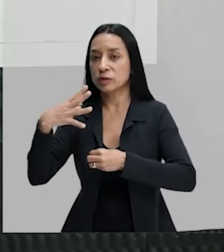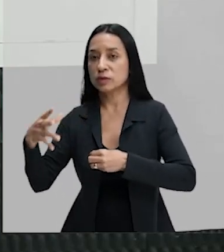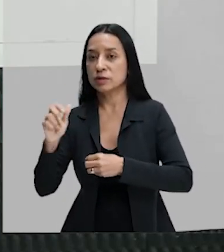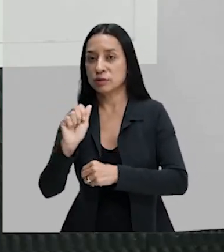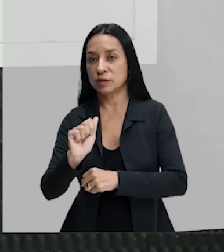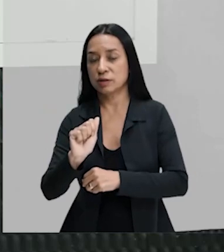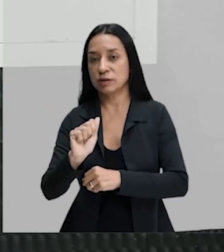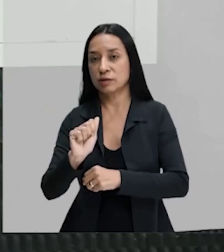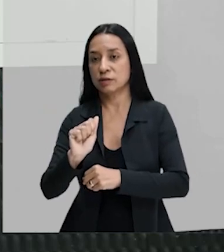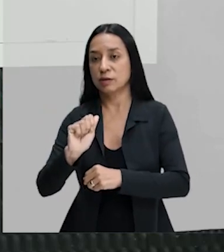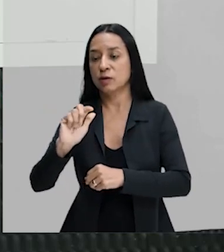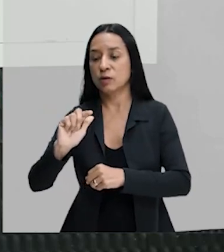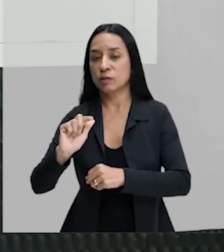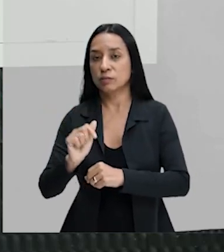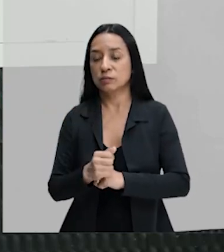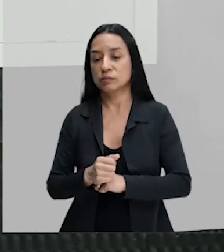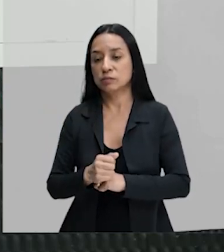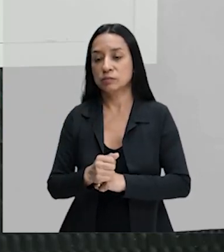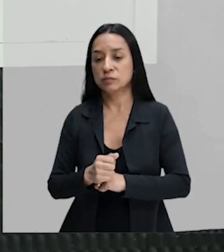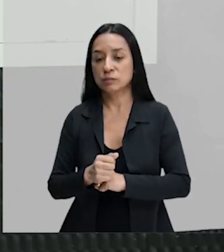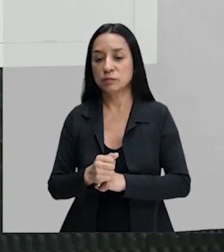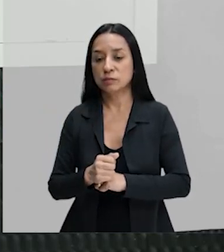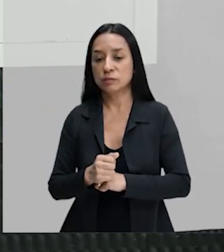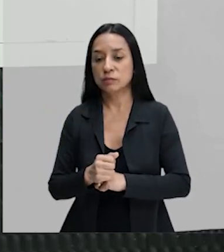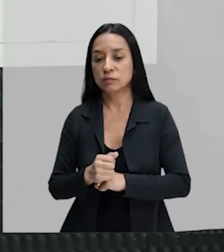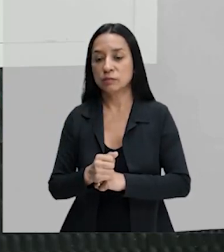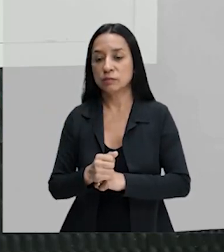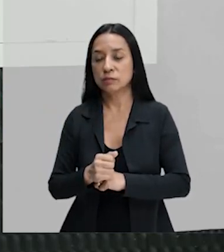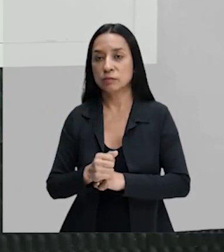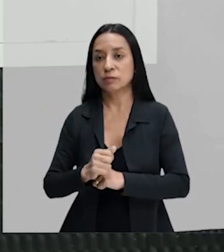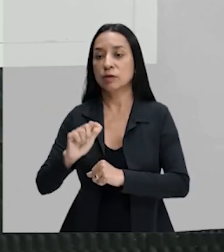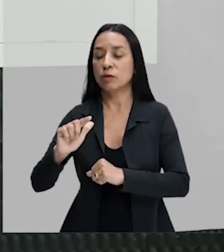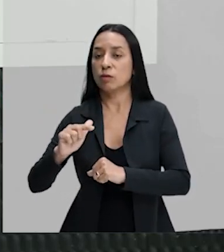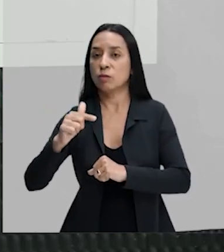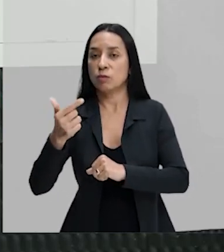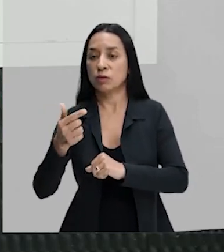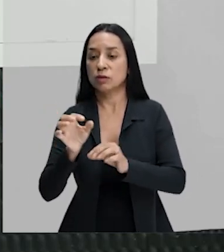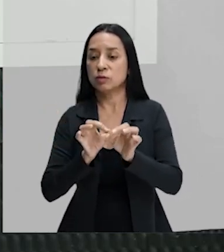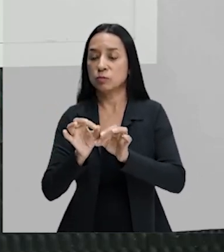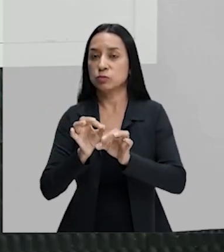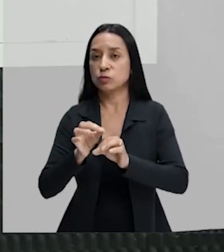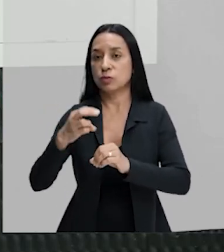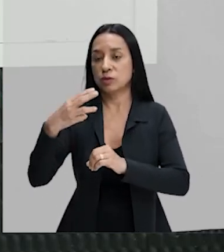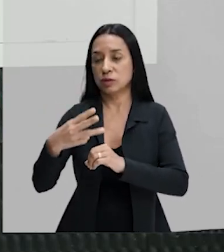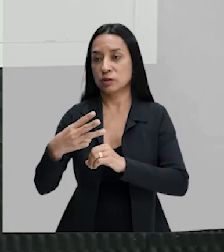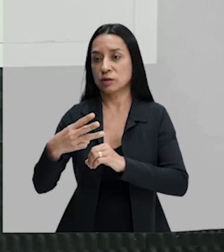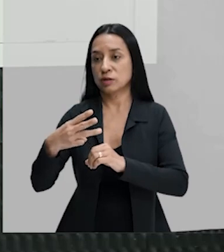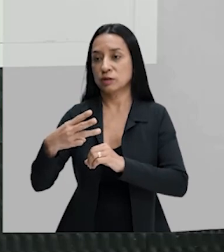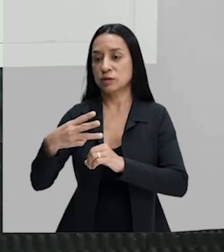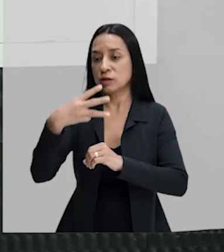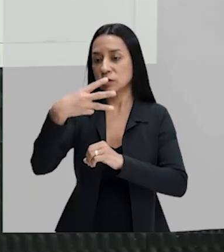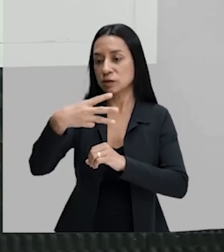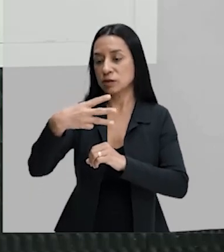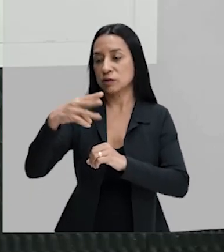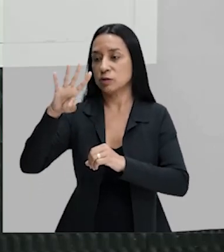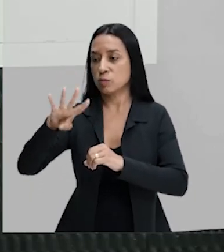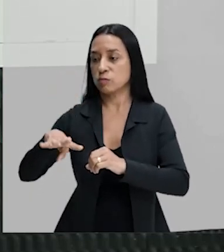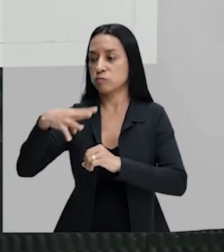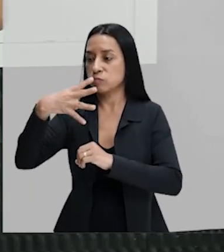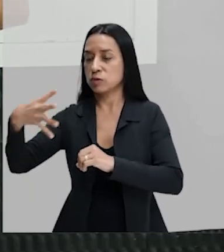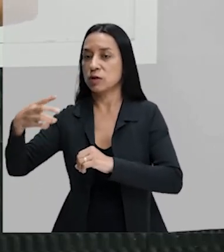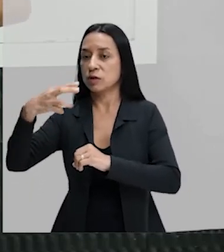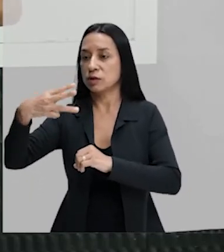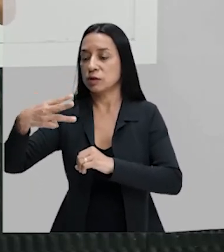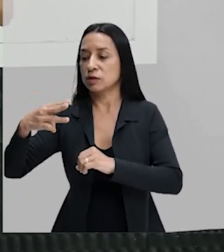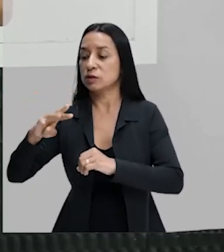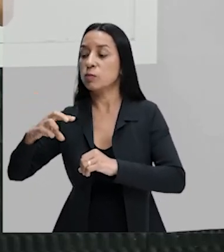matriz quadrada de ordem 3, né? Matriz 3 por 3, e quero encontrar o menor complementar